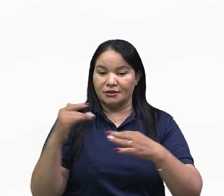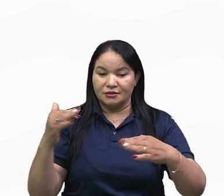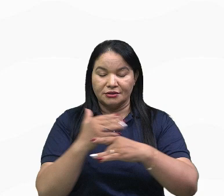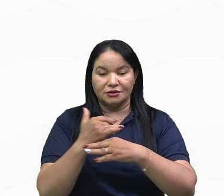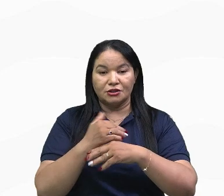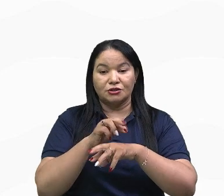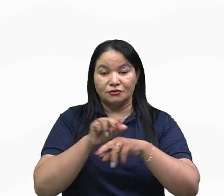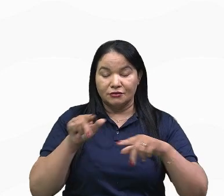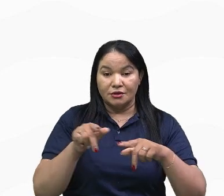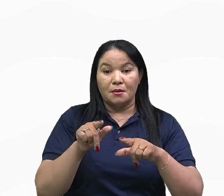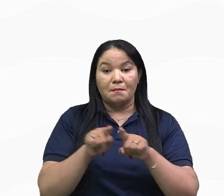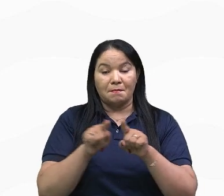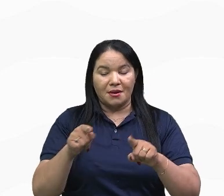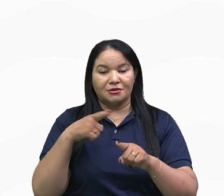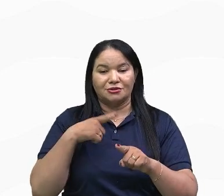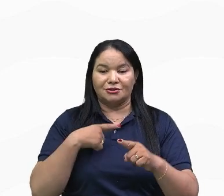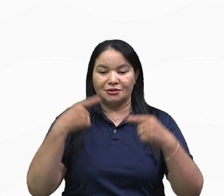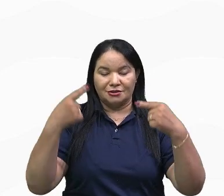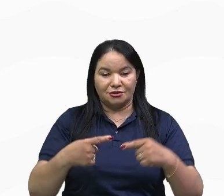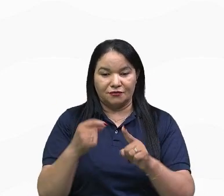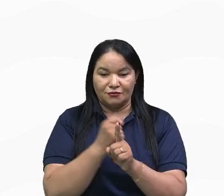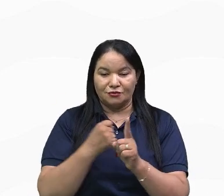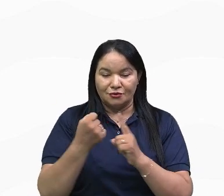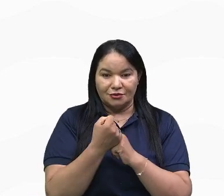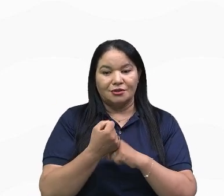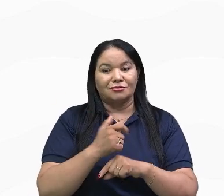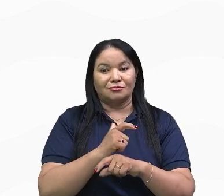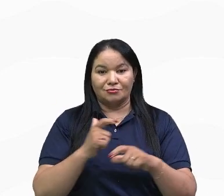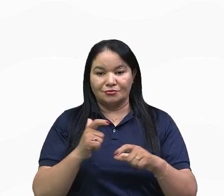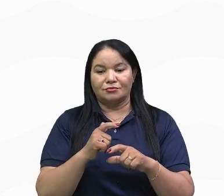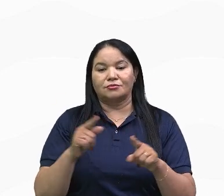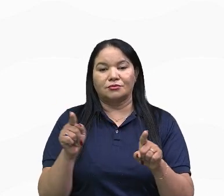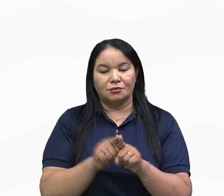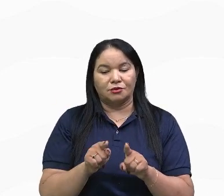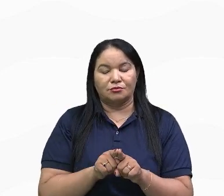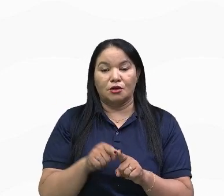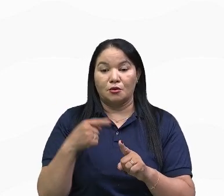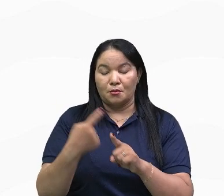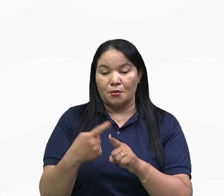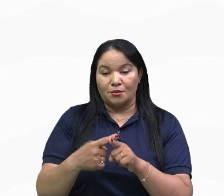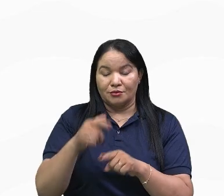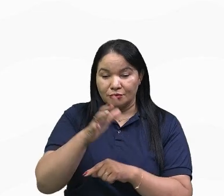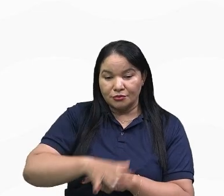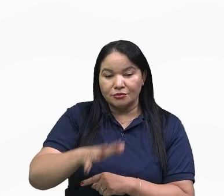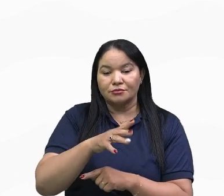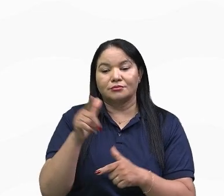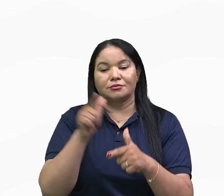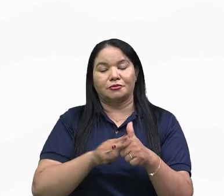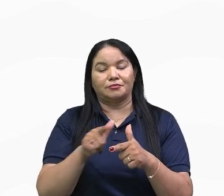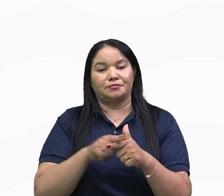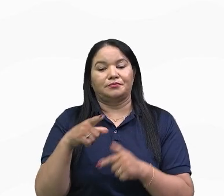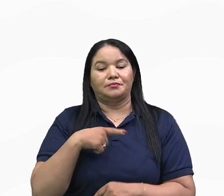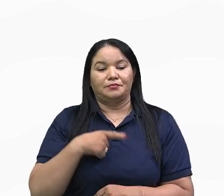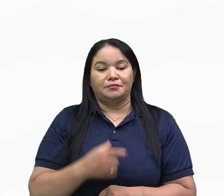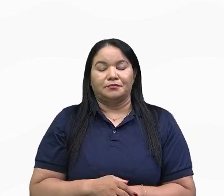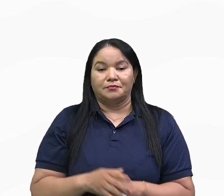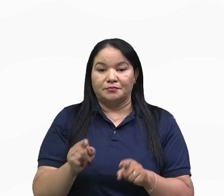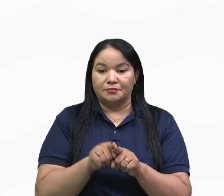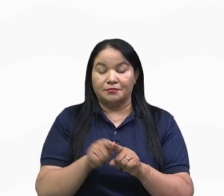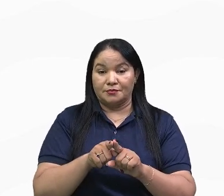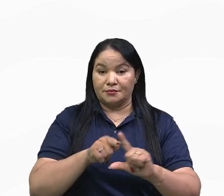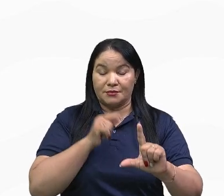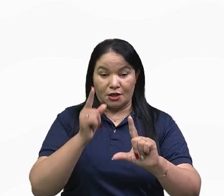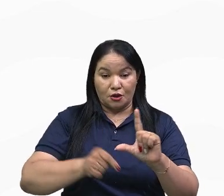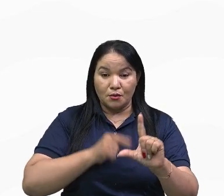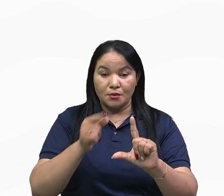desafios sociais únicos, né? Porque a região tem aí os seus problemas. E fora a parte logística, né? E